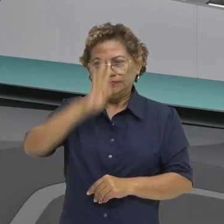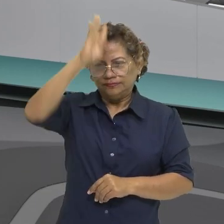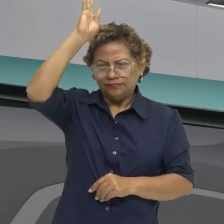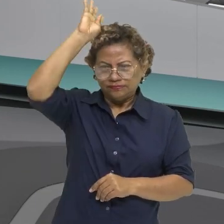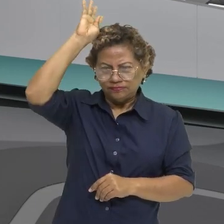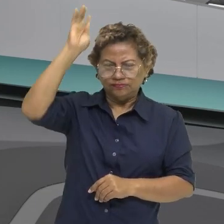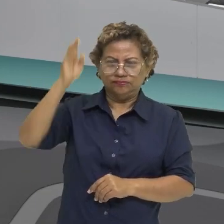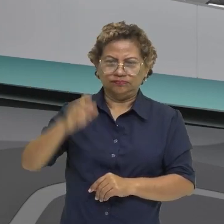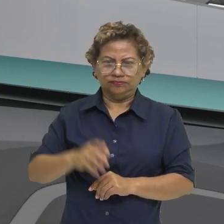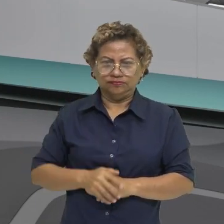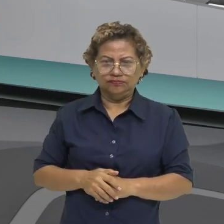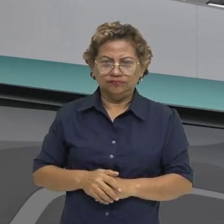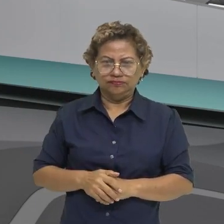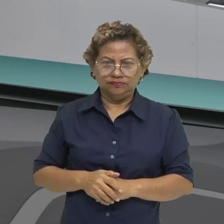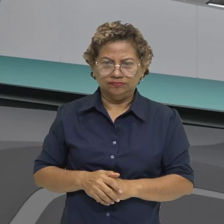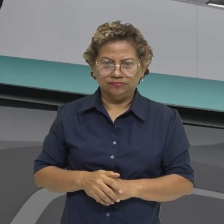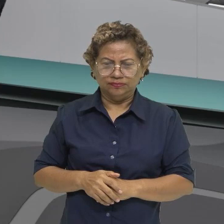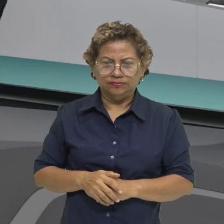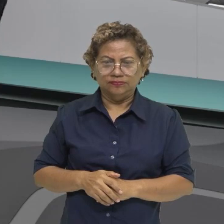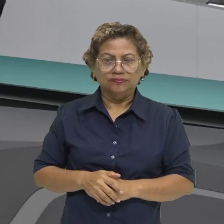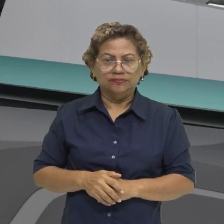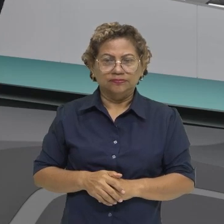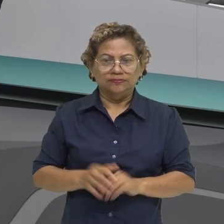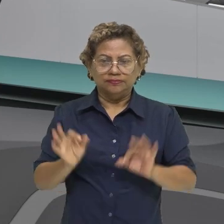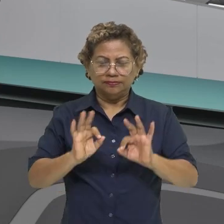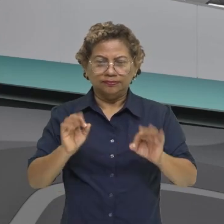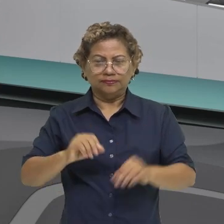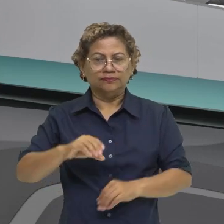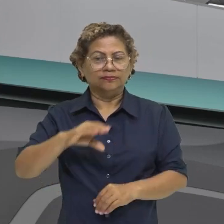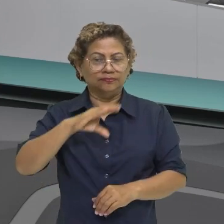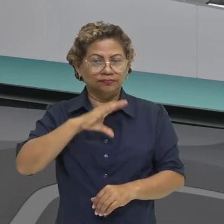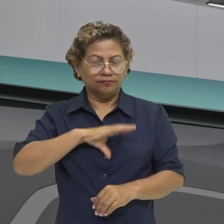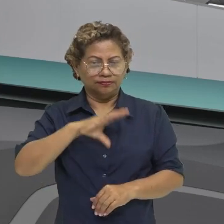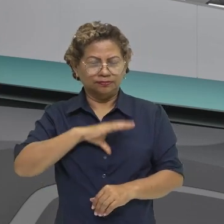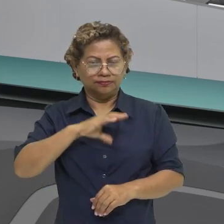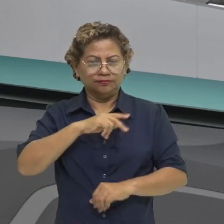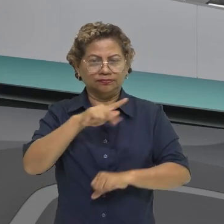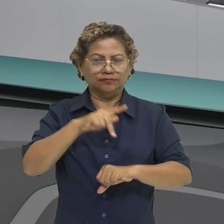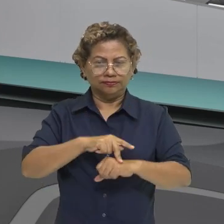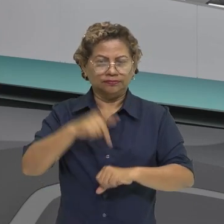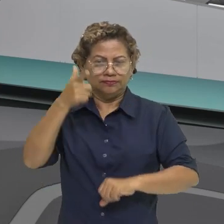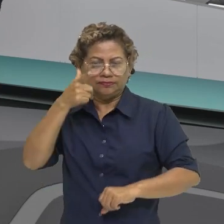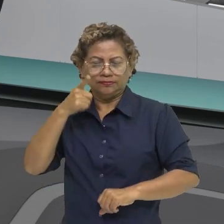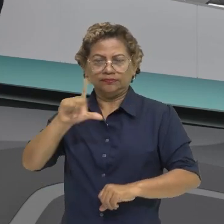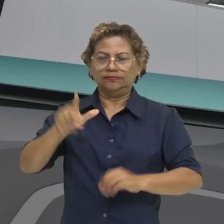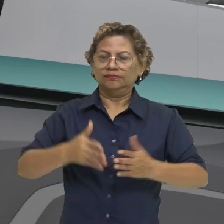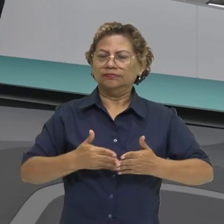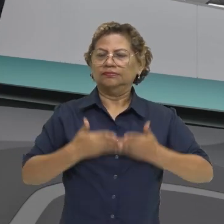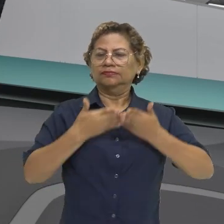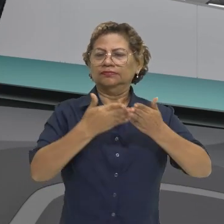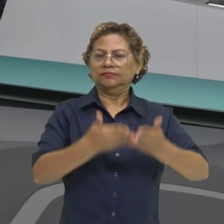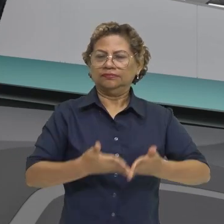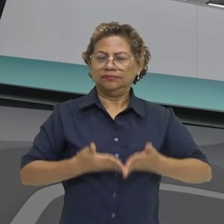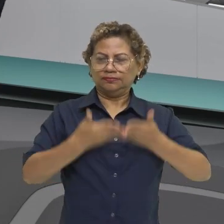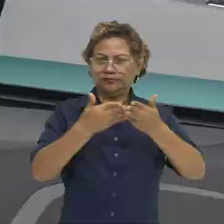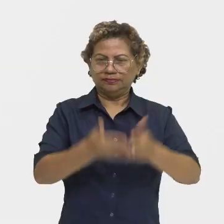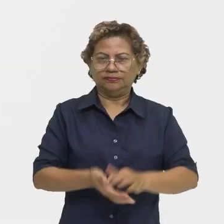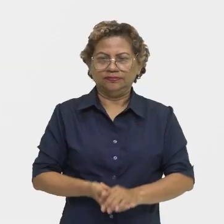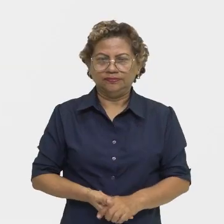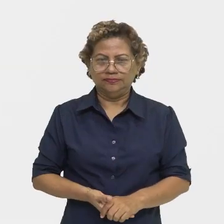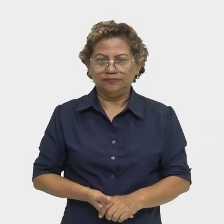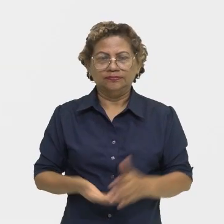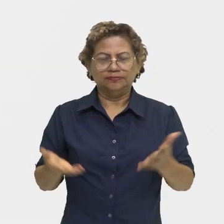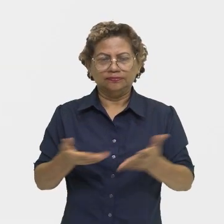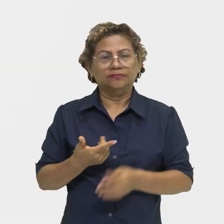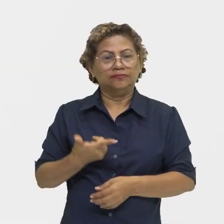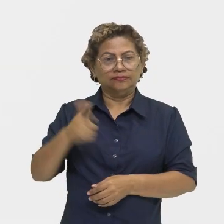diante do que a nação portuguesa conseguiu. Vamos lá, gente, conhecer outra função, a função político-social. Vamos